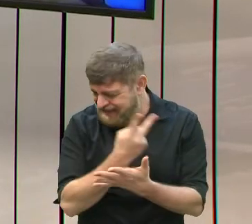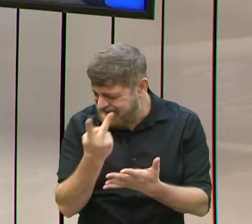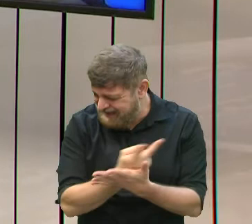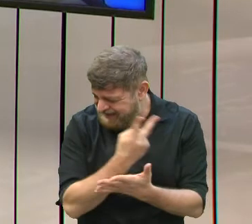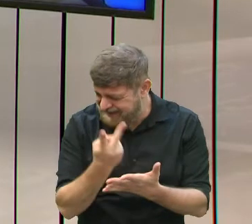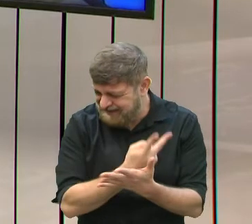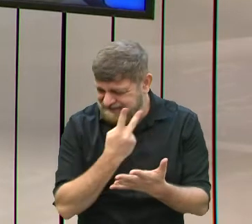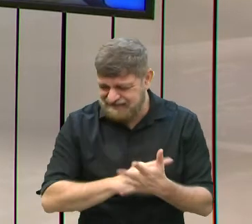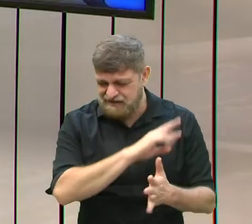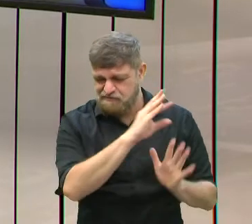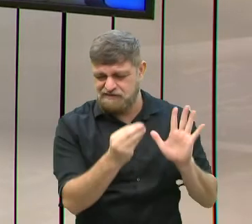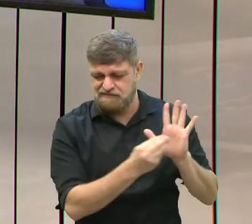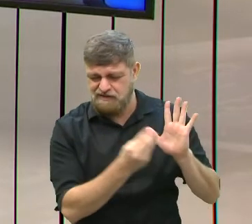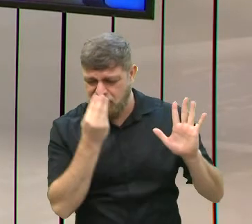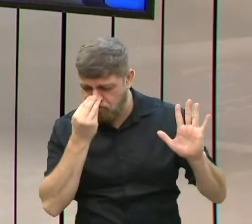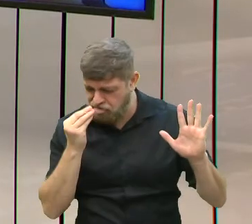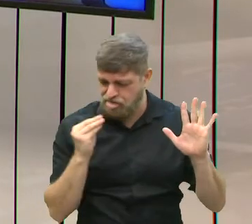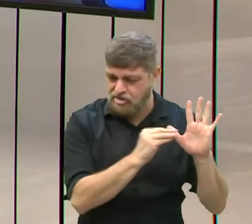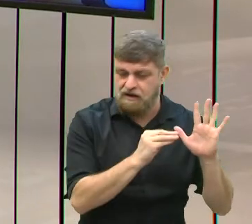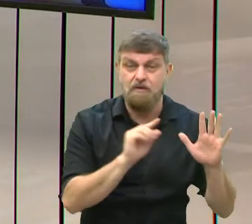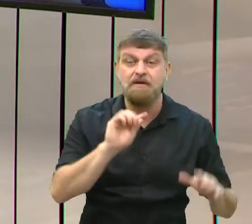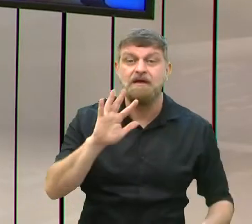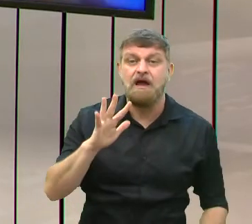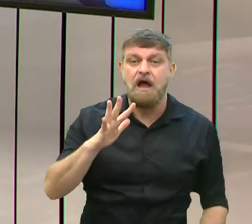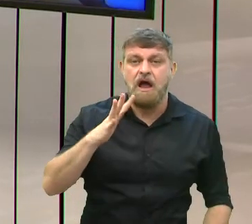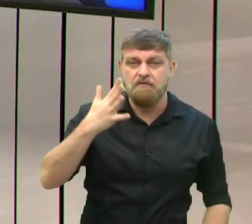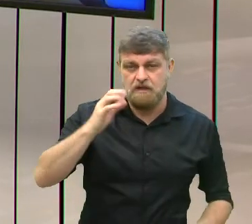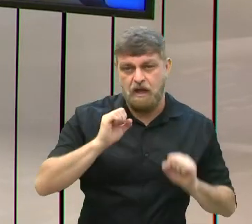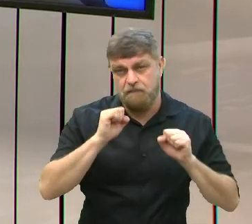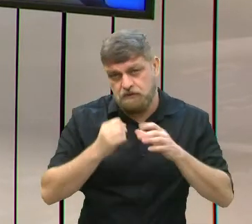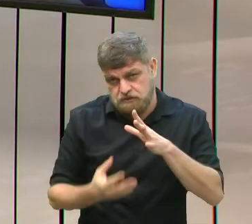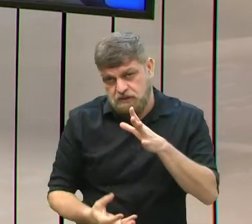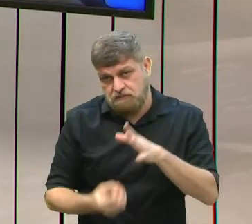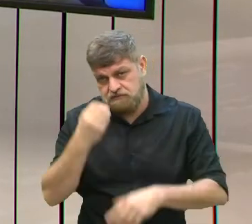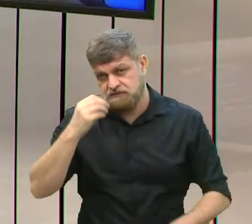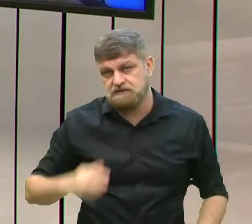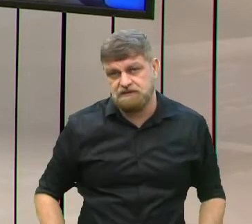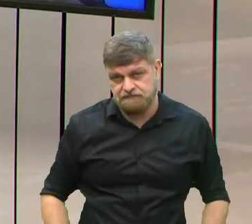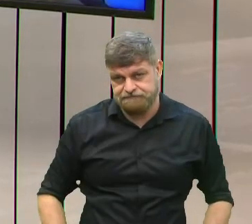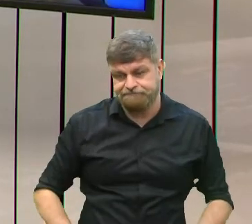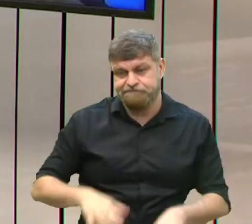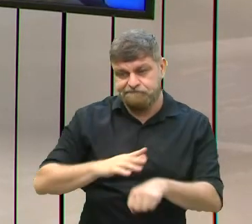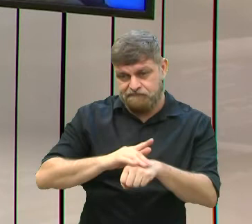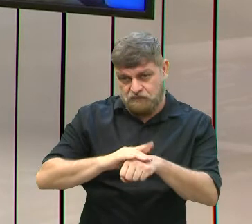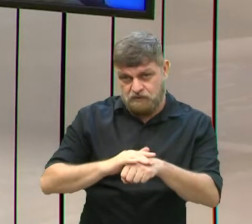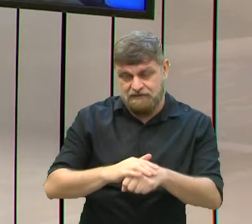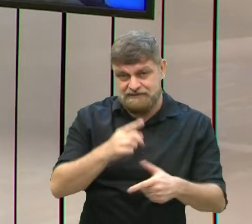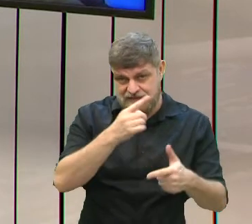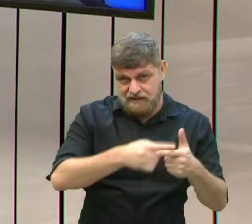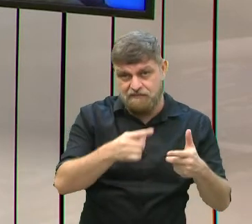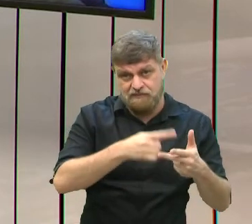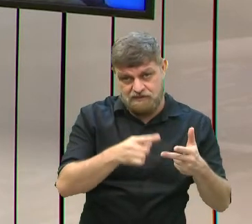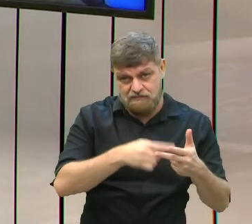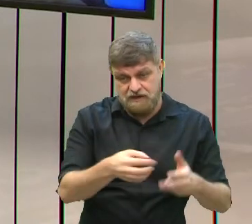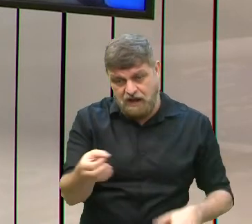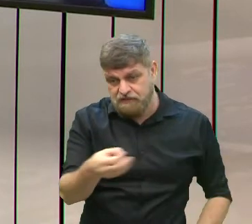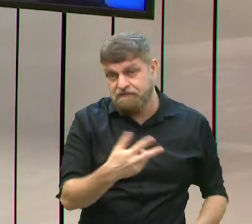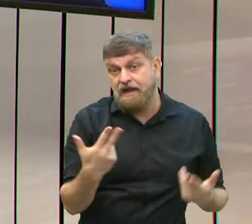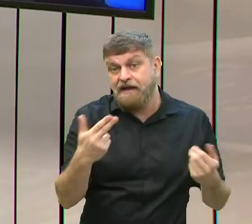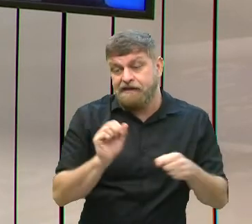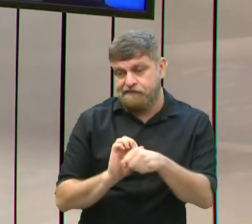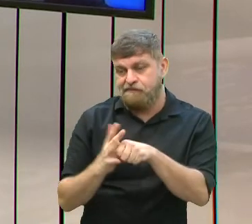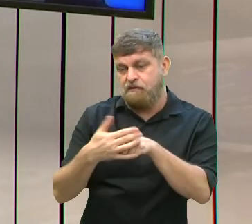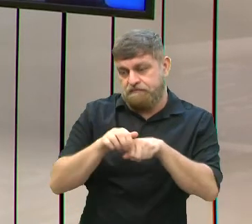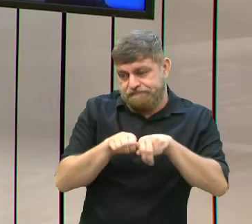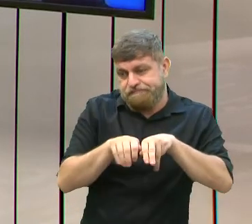inadequada com o meio ambiente, a gente pode estar trazendo talvez até novos problemas, como este da pandemia que